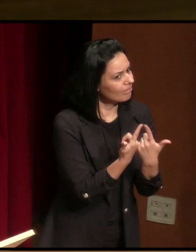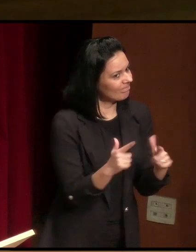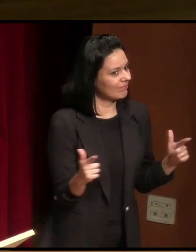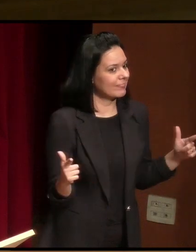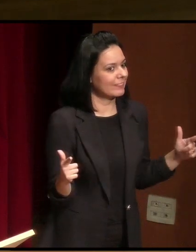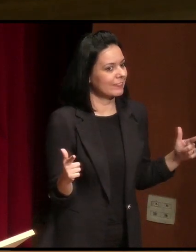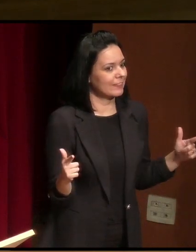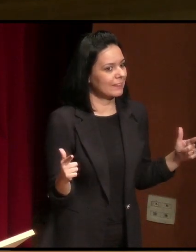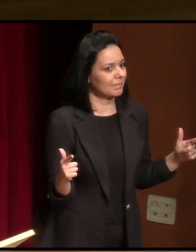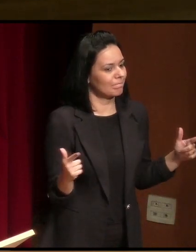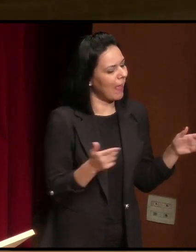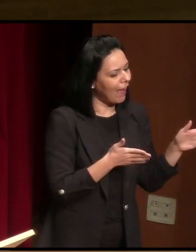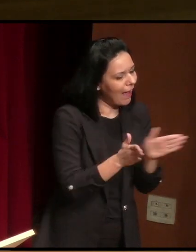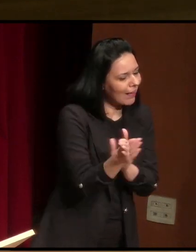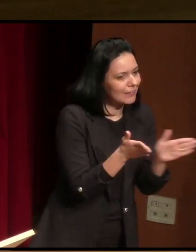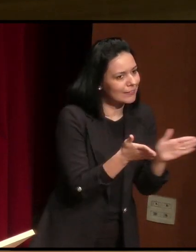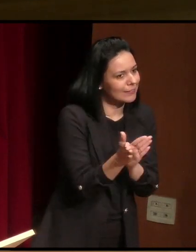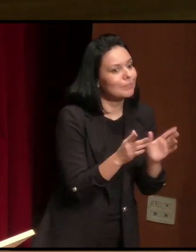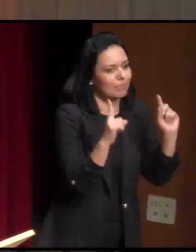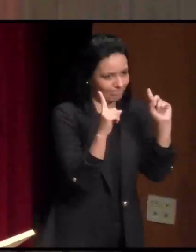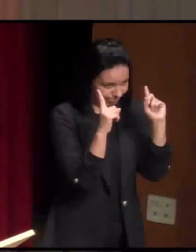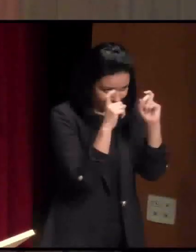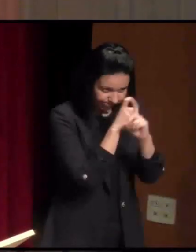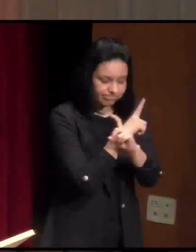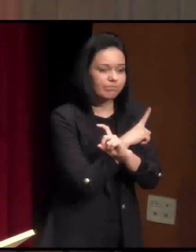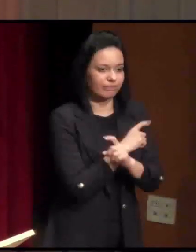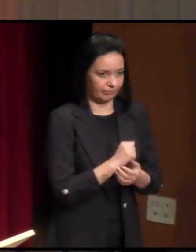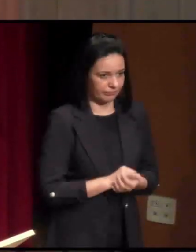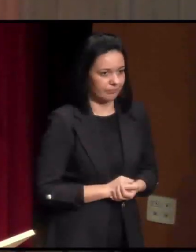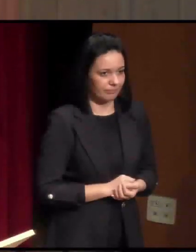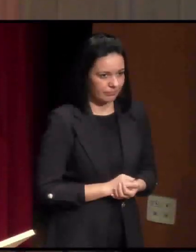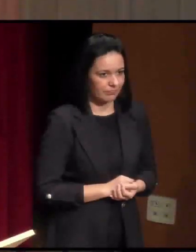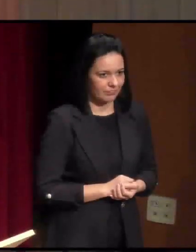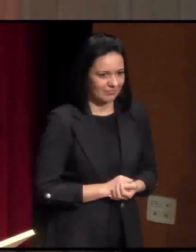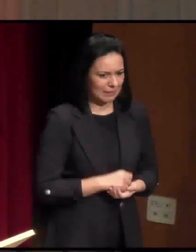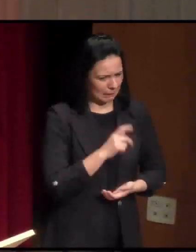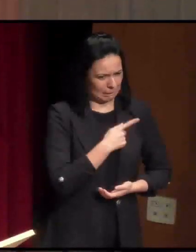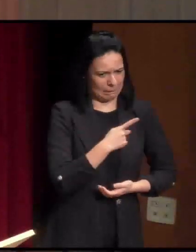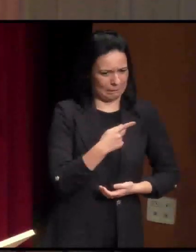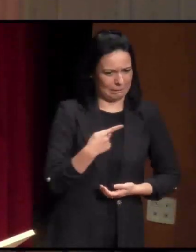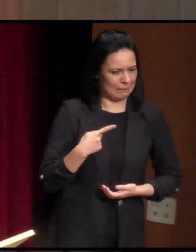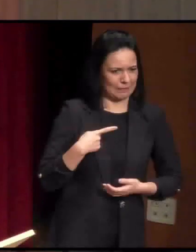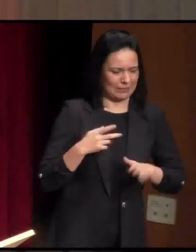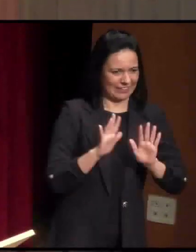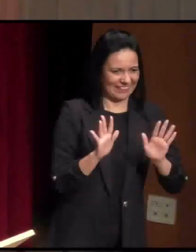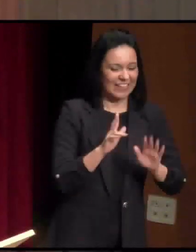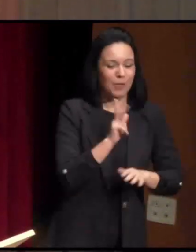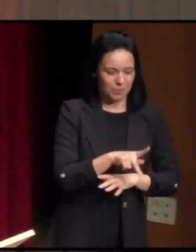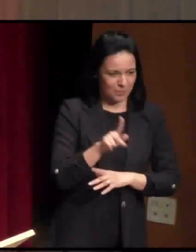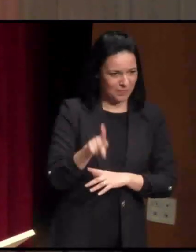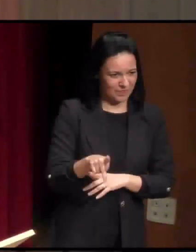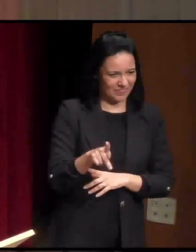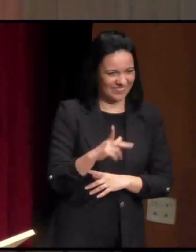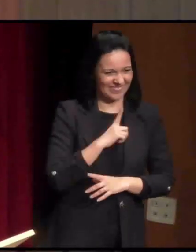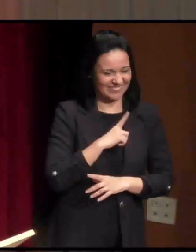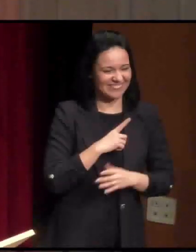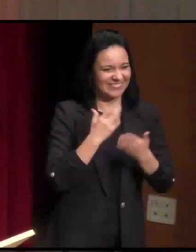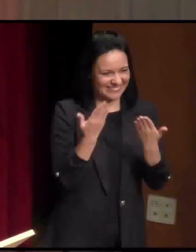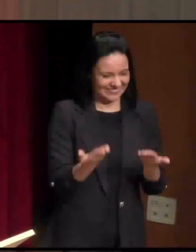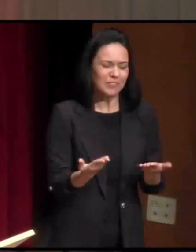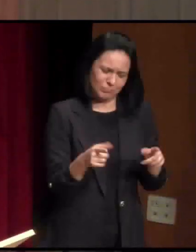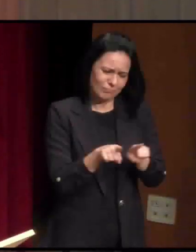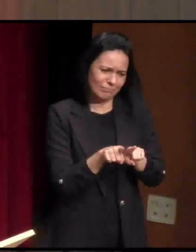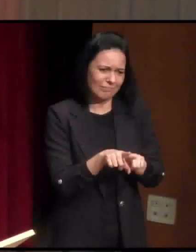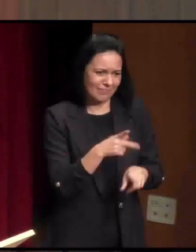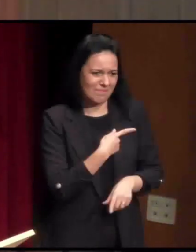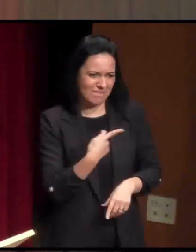acessibilidade. Olha aí. Muito bom. Pastor, ó, já chamei de pastor, professor. Professor Carlos Ferrari. Não deixa de ser um pastorzão,